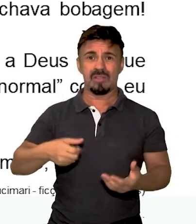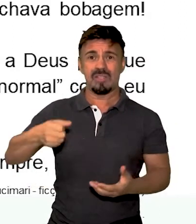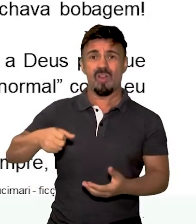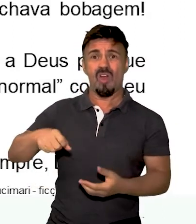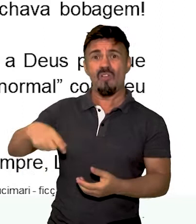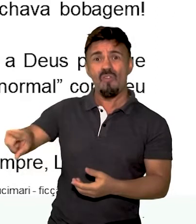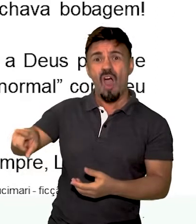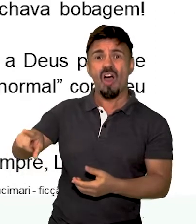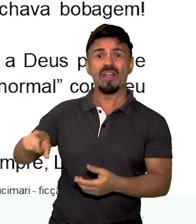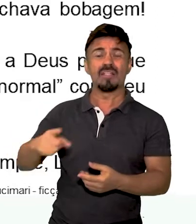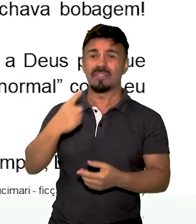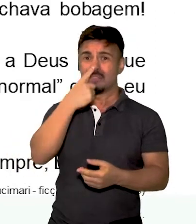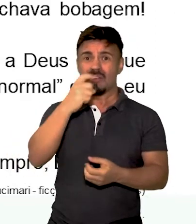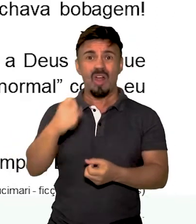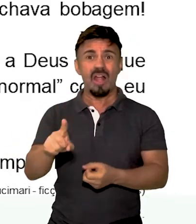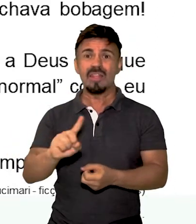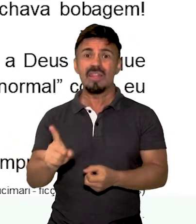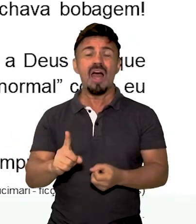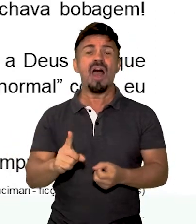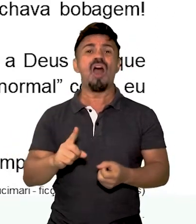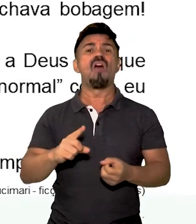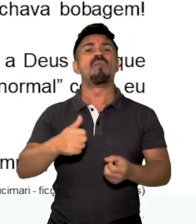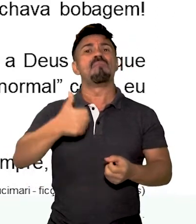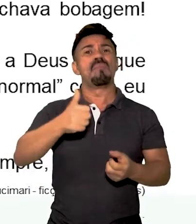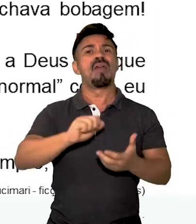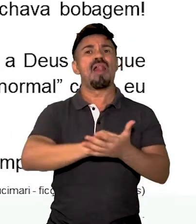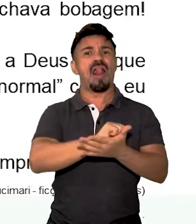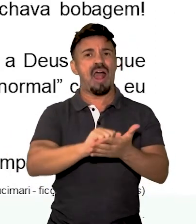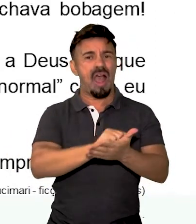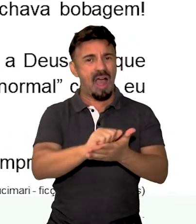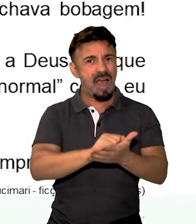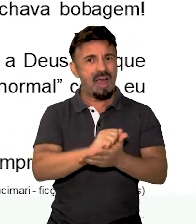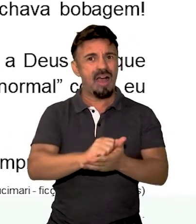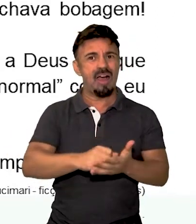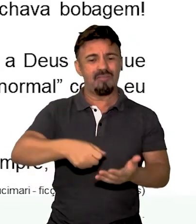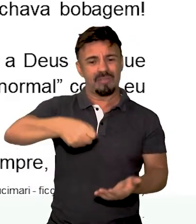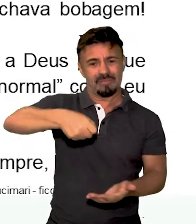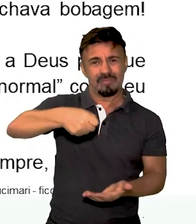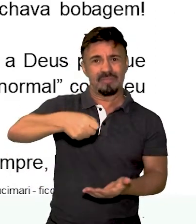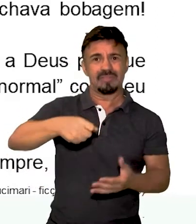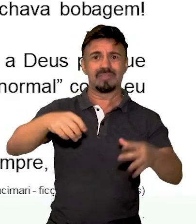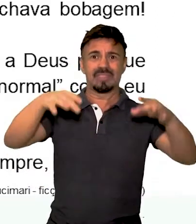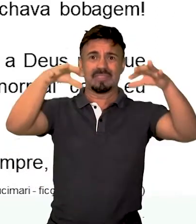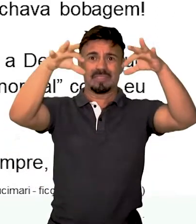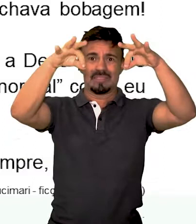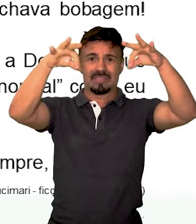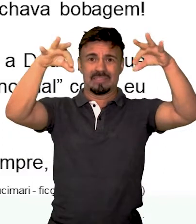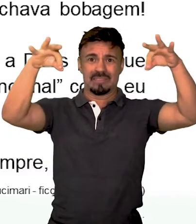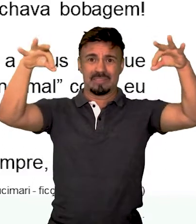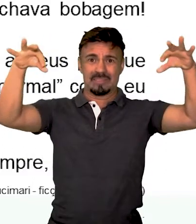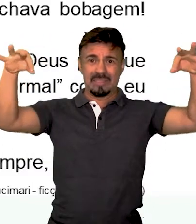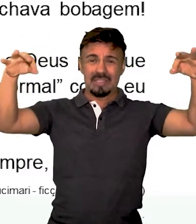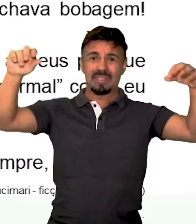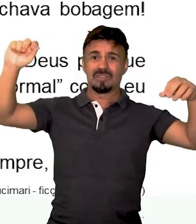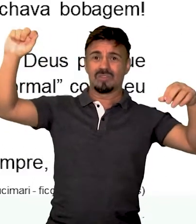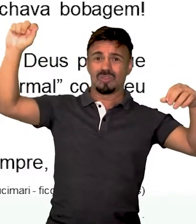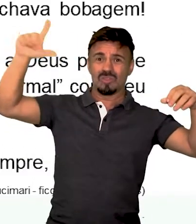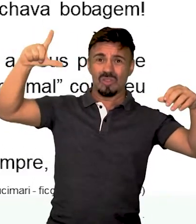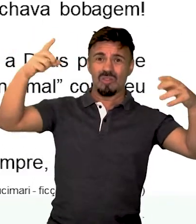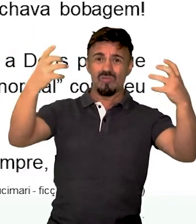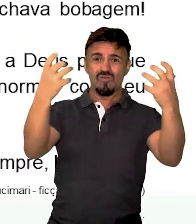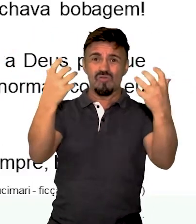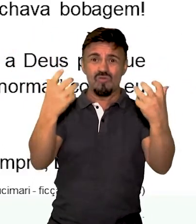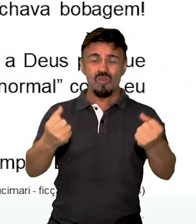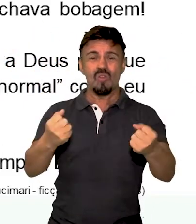Não! Lave as sacolas também e ponha no varal para secar, que precisamos dela